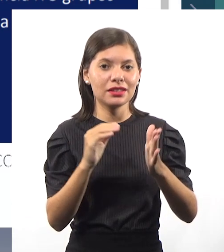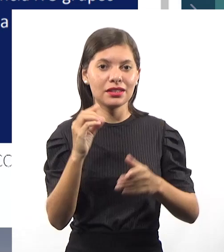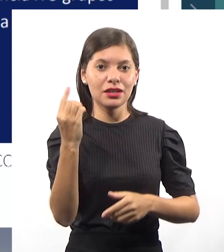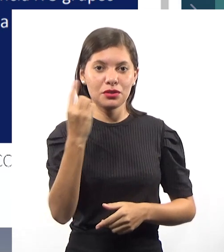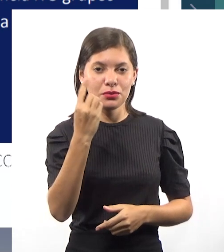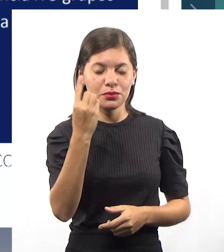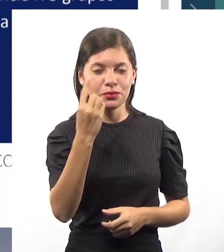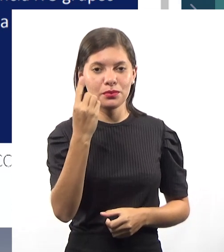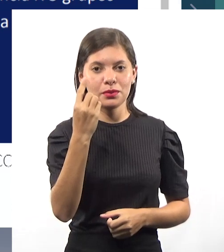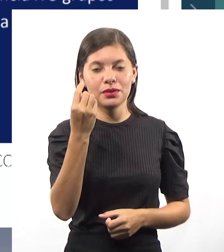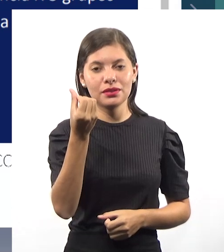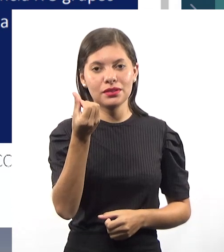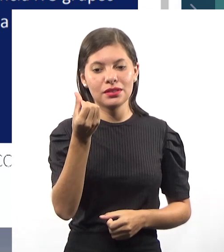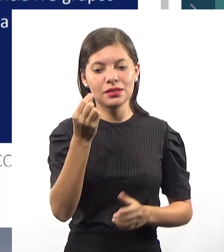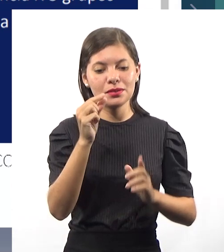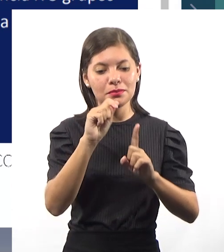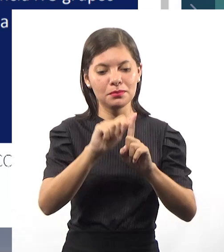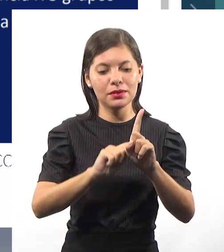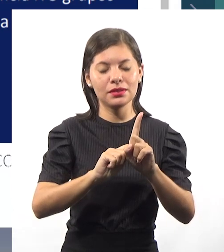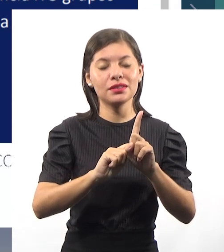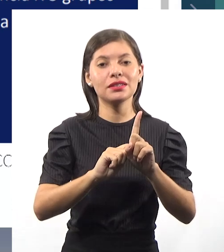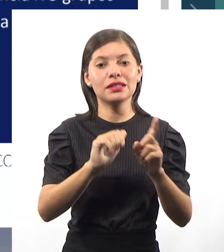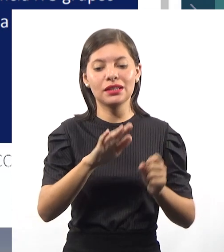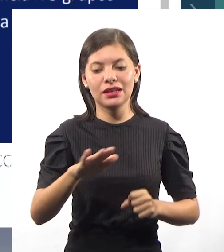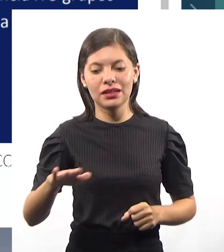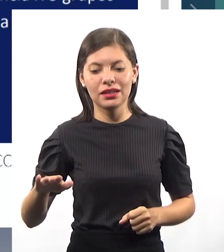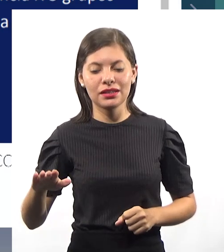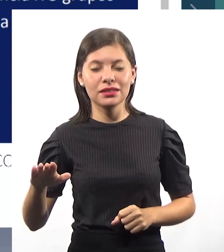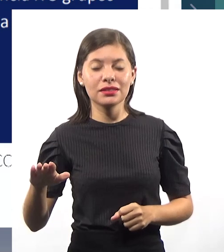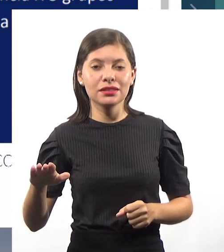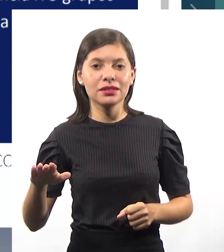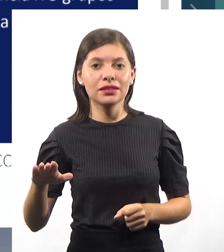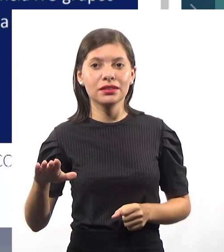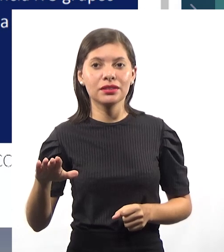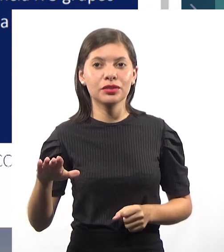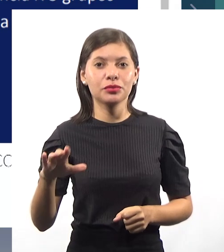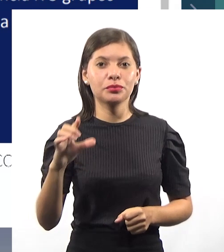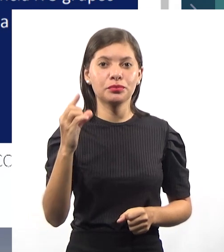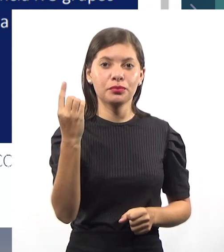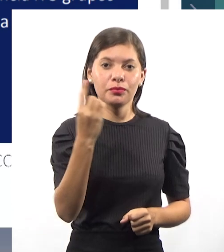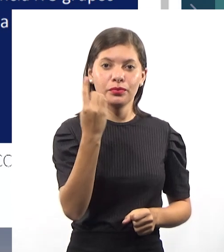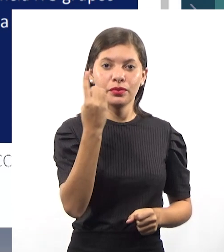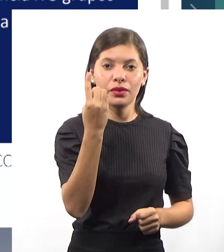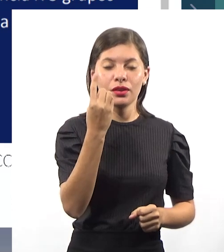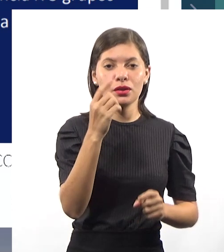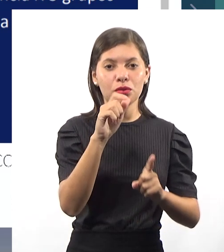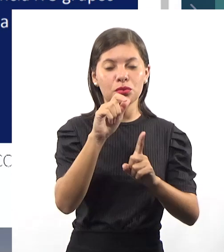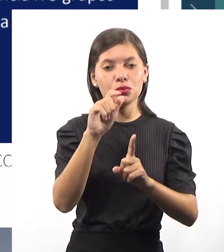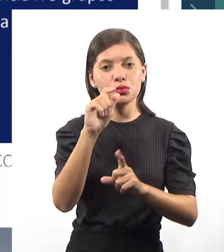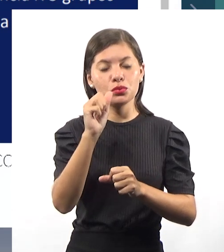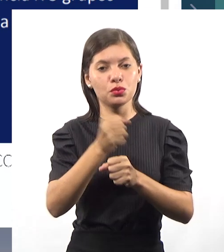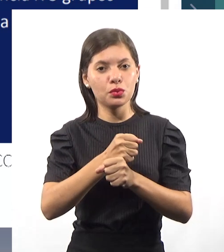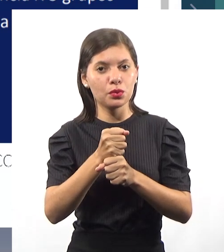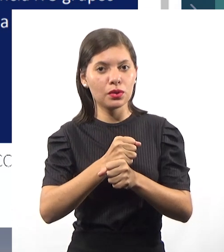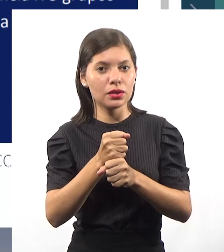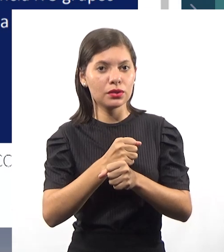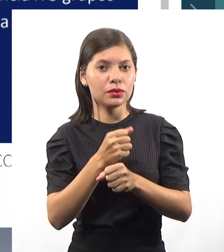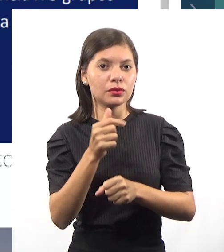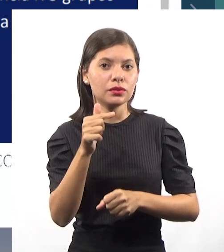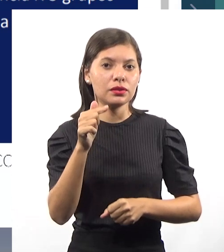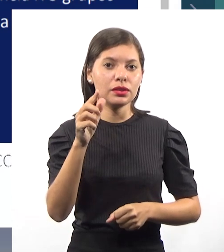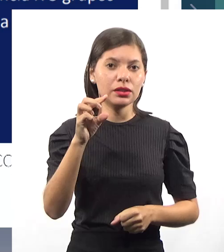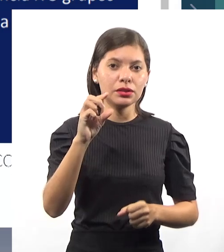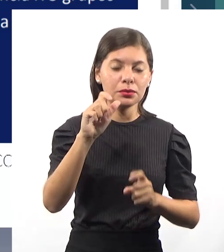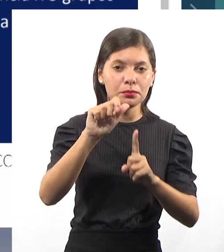De 0 a 1 ano e 6 meses, as crianças bem pequenas, que são de 1 ano e 7 meses a